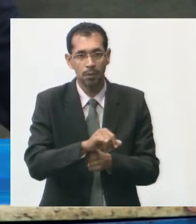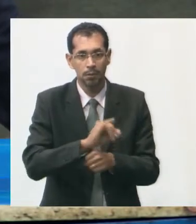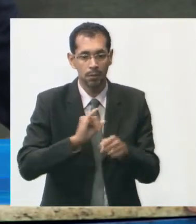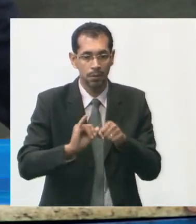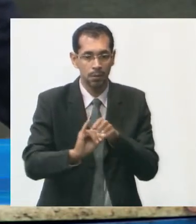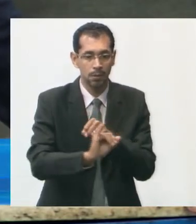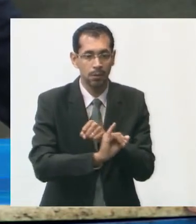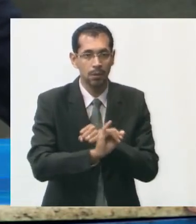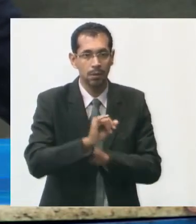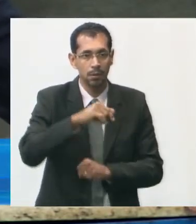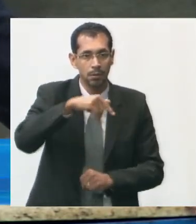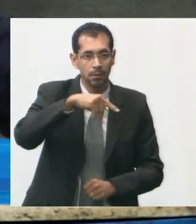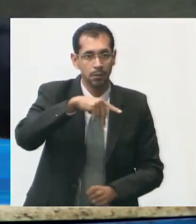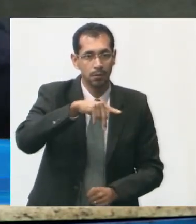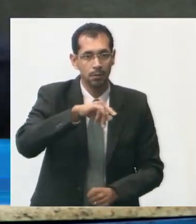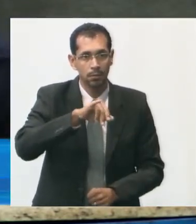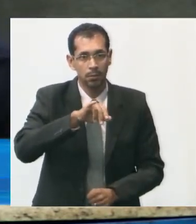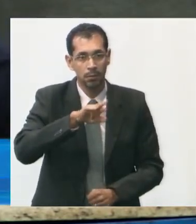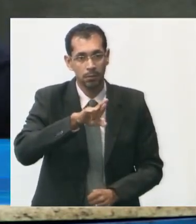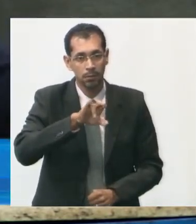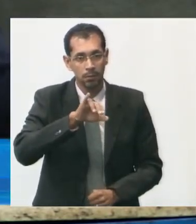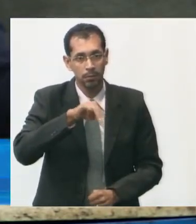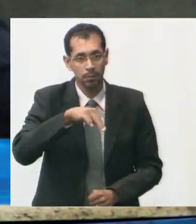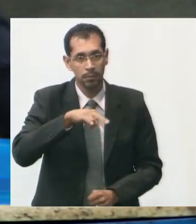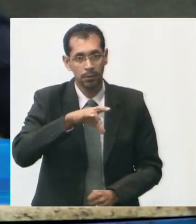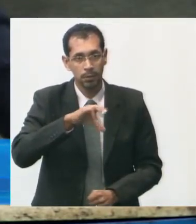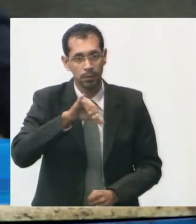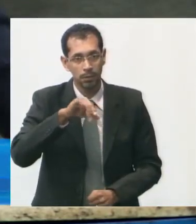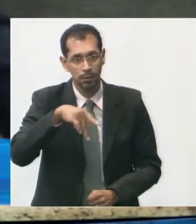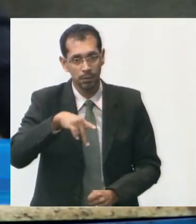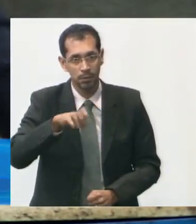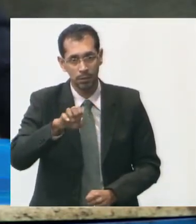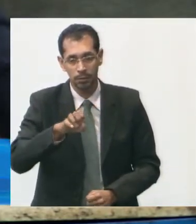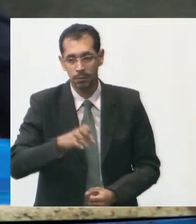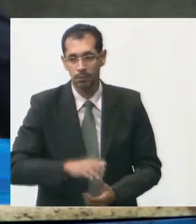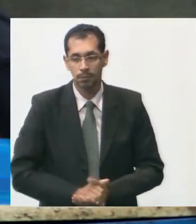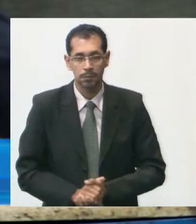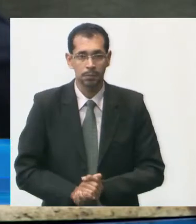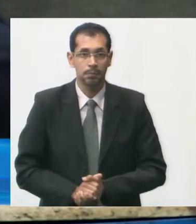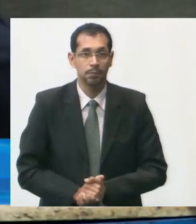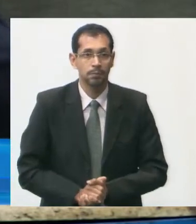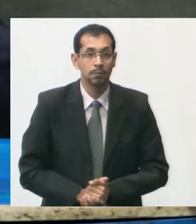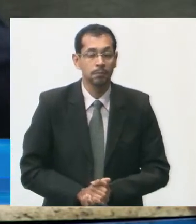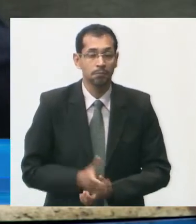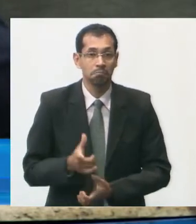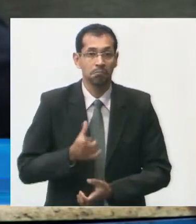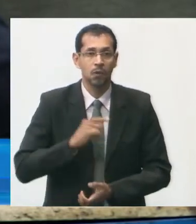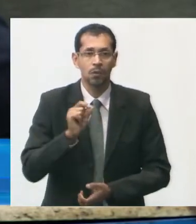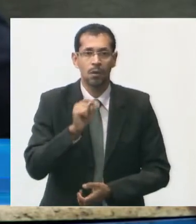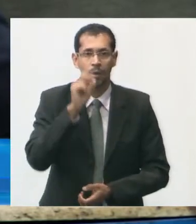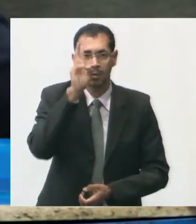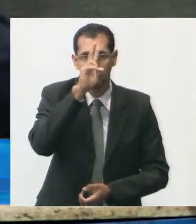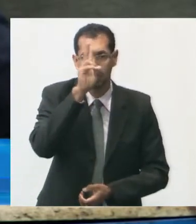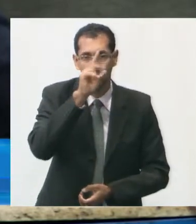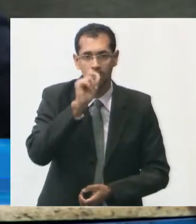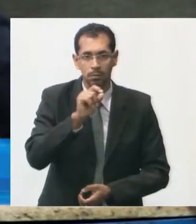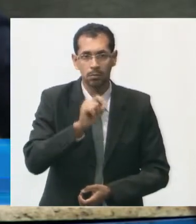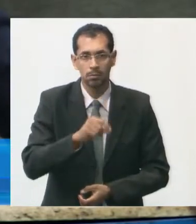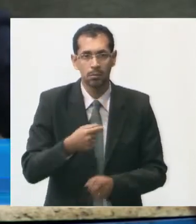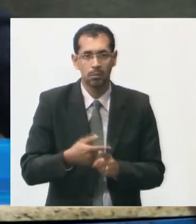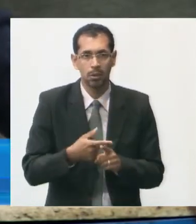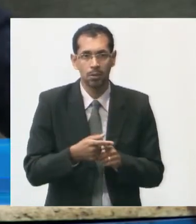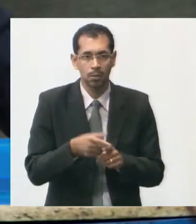uma história, vereador Mazinho, Vossa Excelência gosta de história, de que esse território, essa ilha, pertencia a Dom Pedro